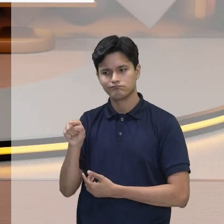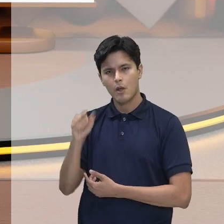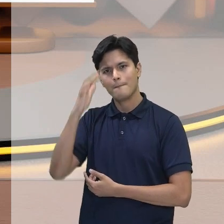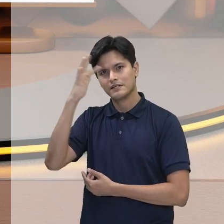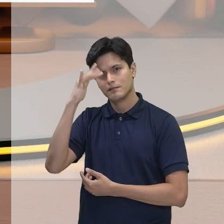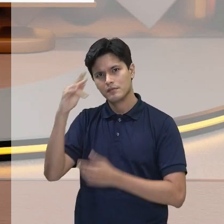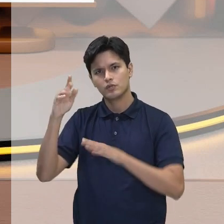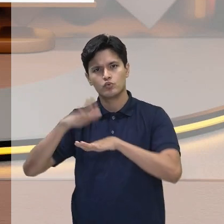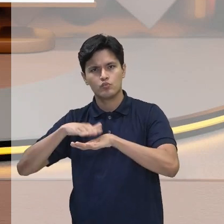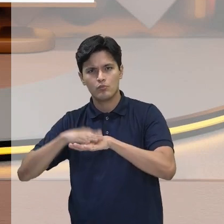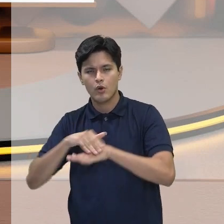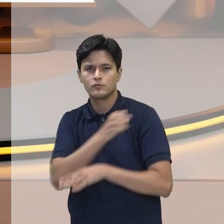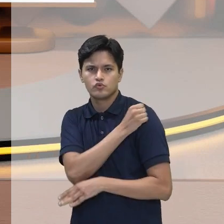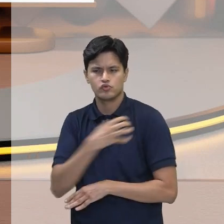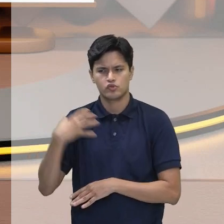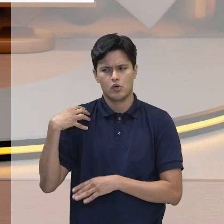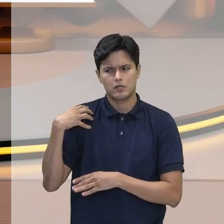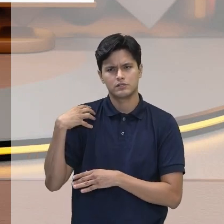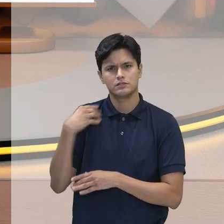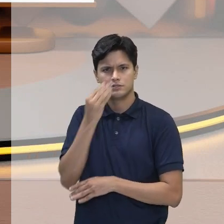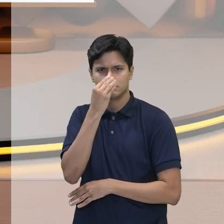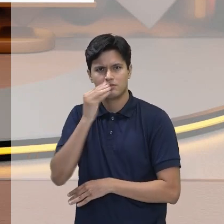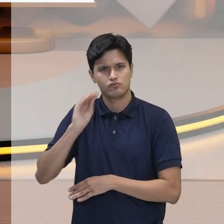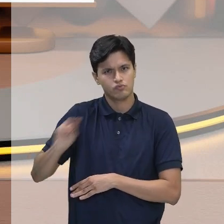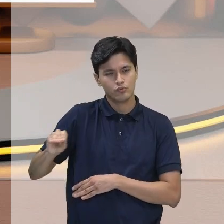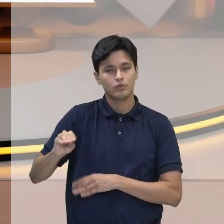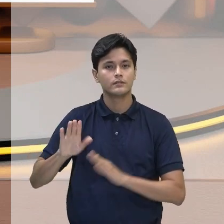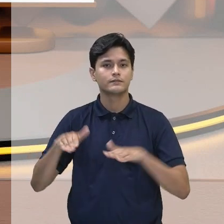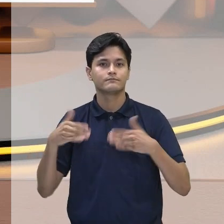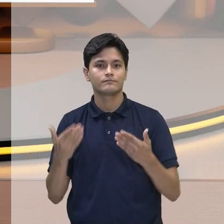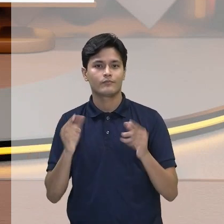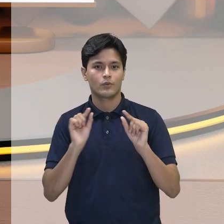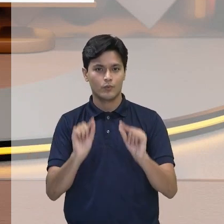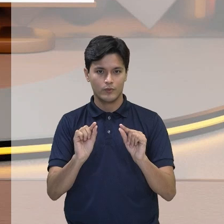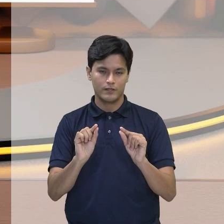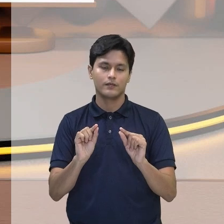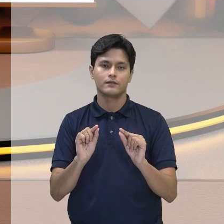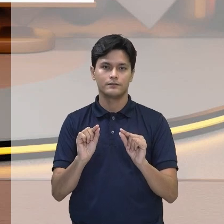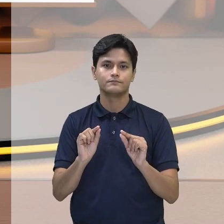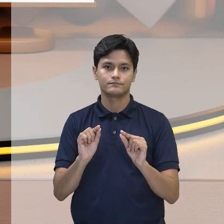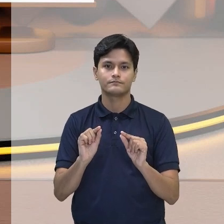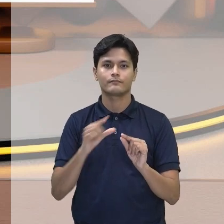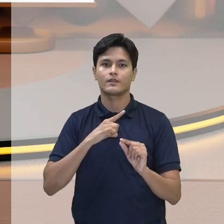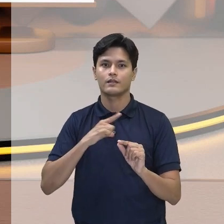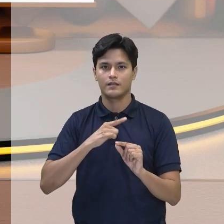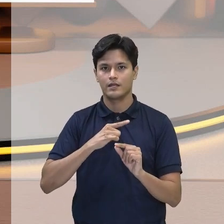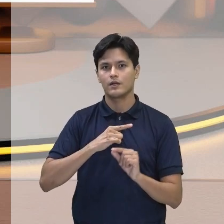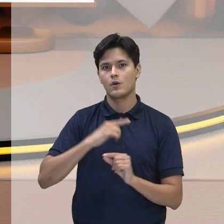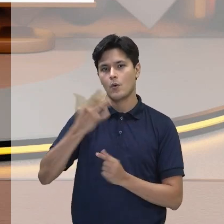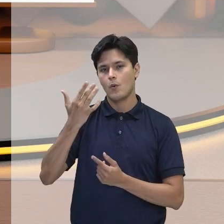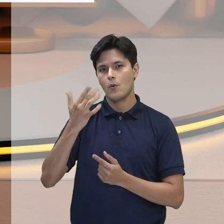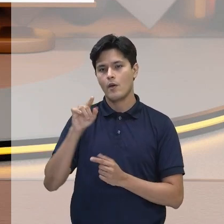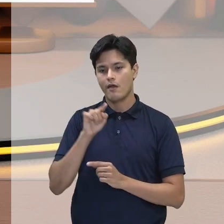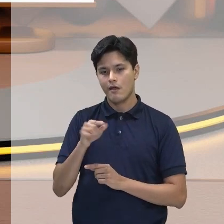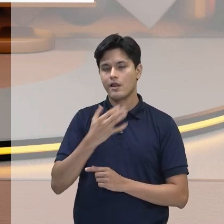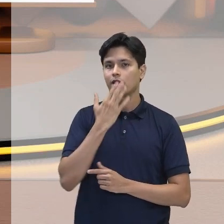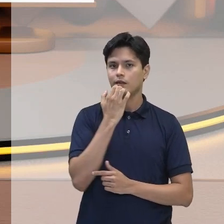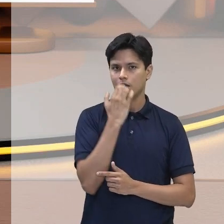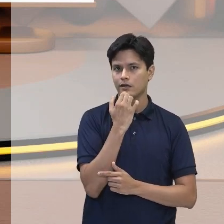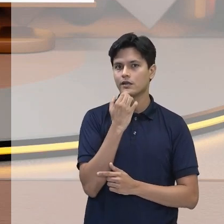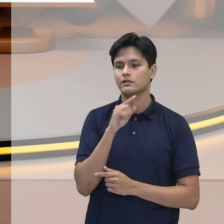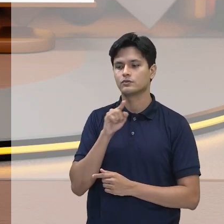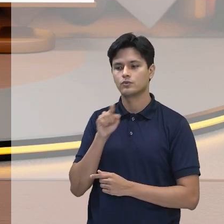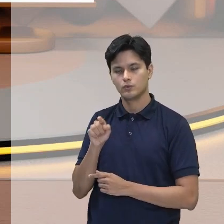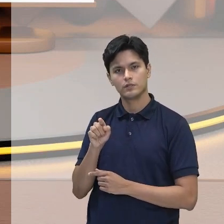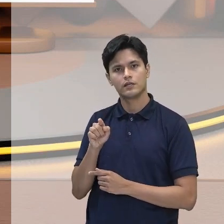quê? O pensamento socrático platônico. Ele diz o seguinte, ele diz que a